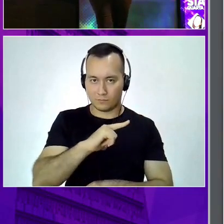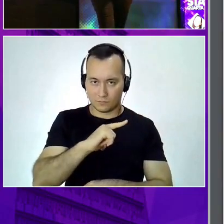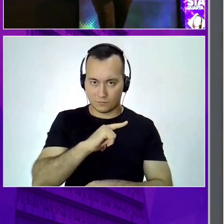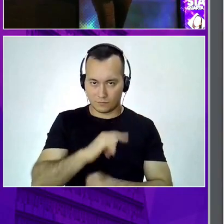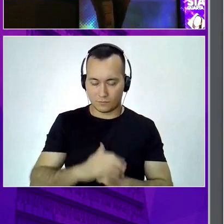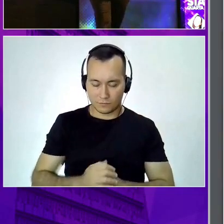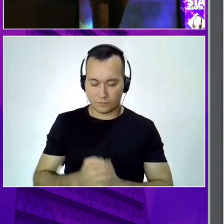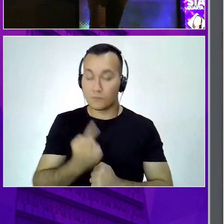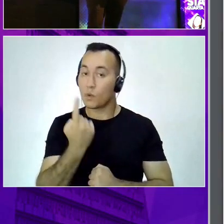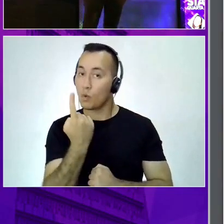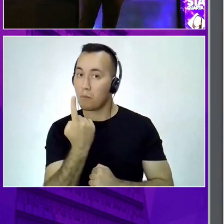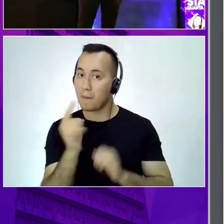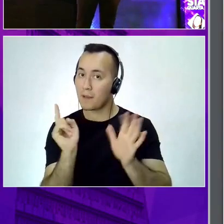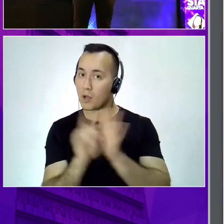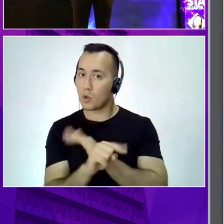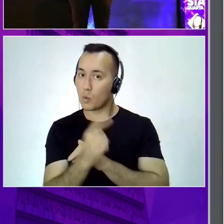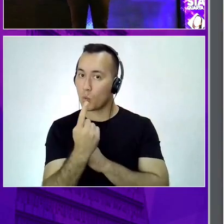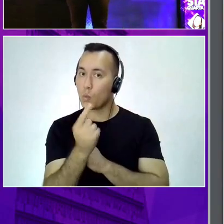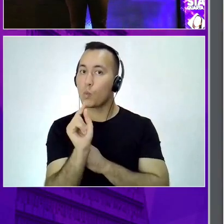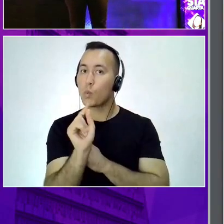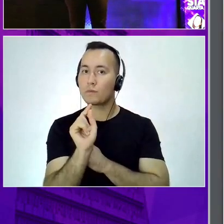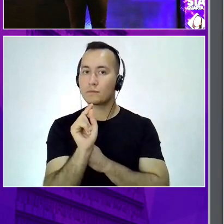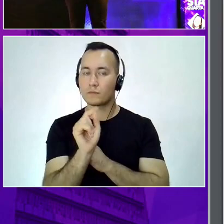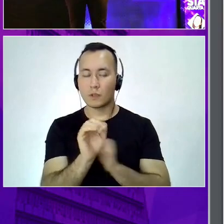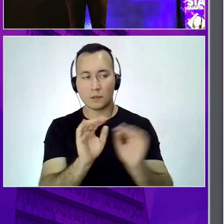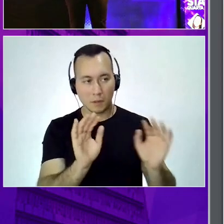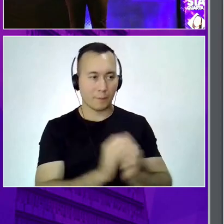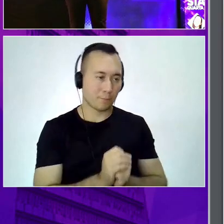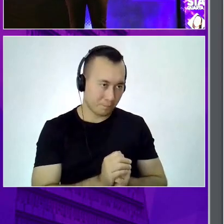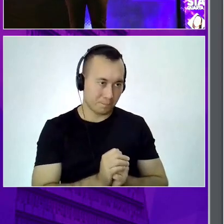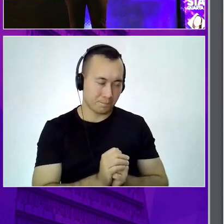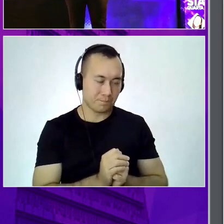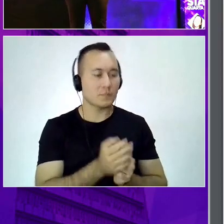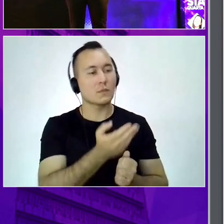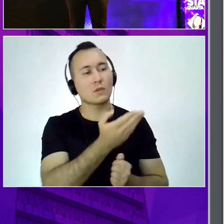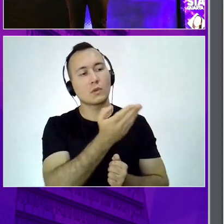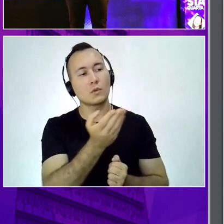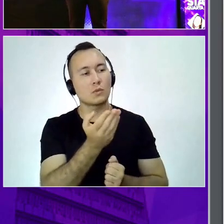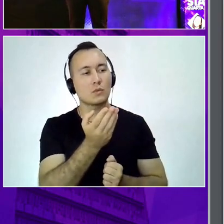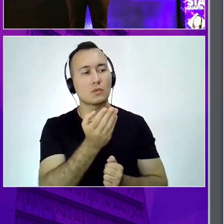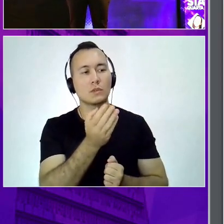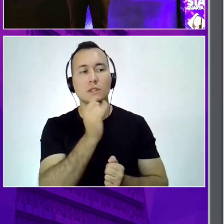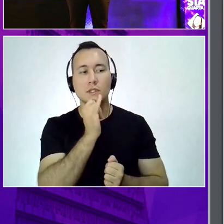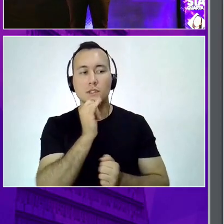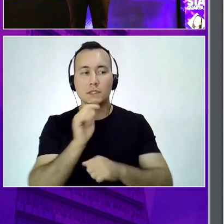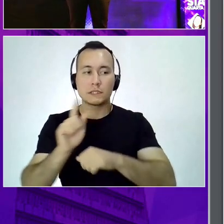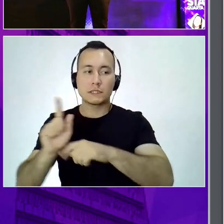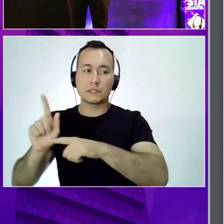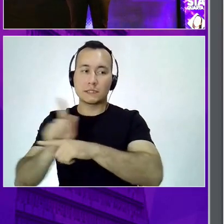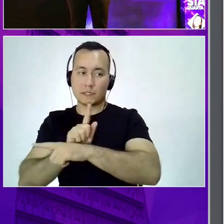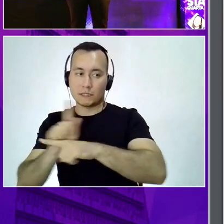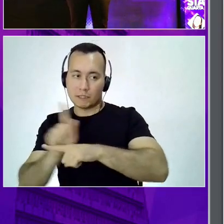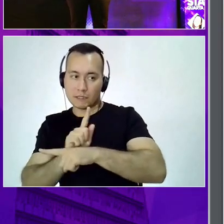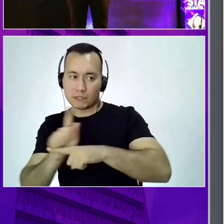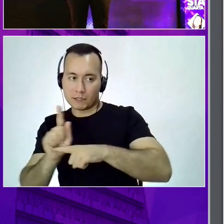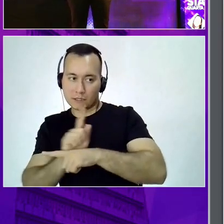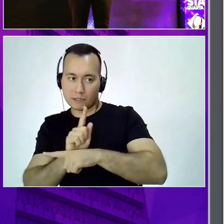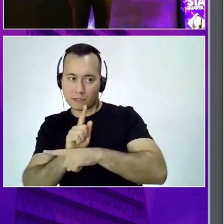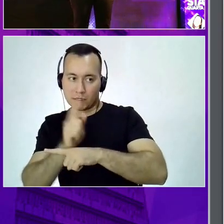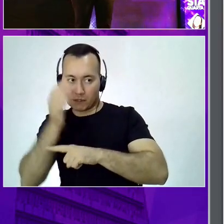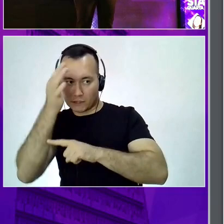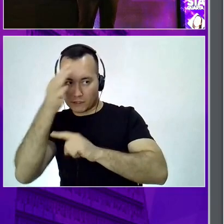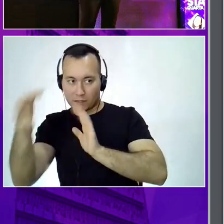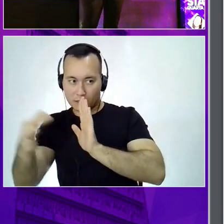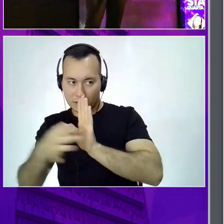gente fez foi: você confiaria mais em um gestor de inteligência artificial,